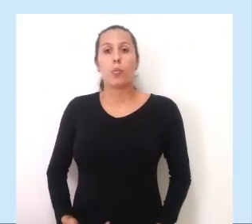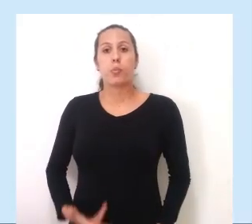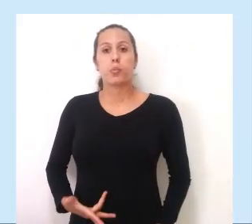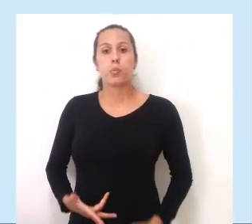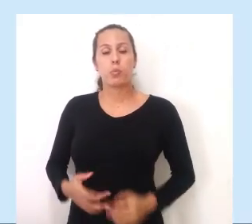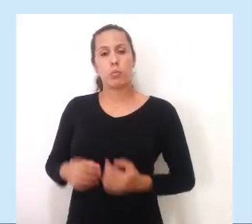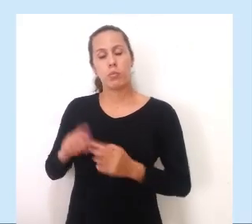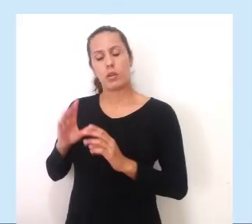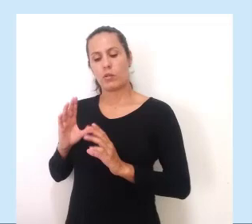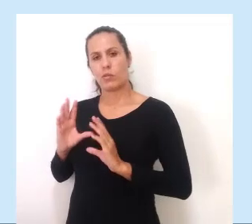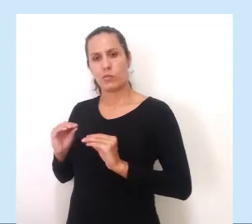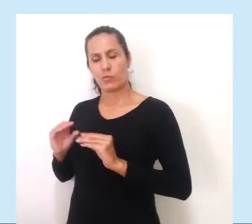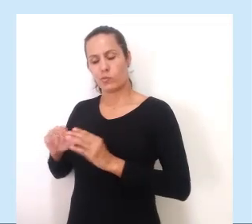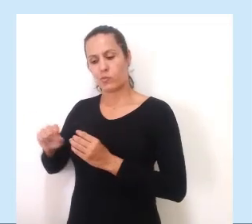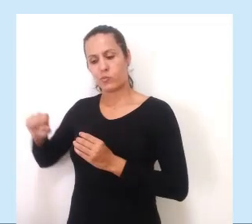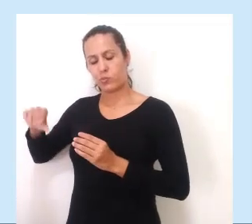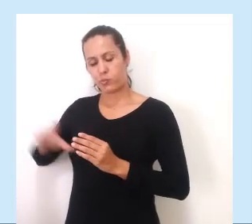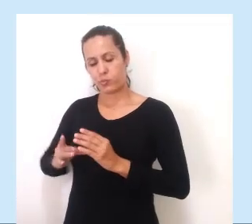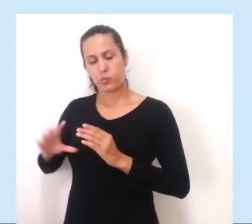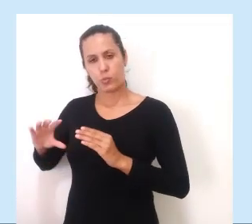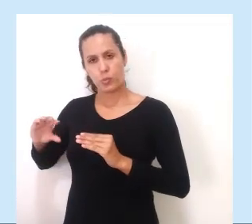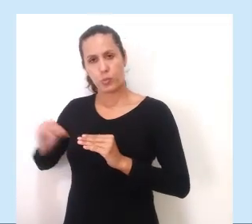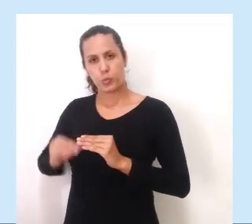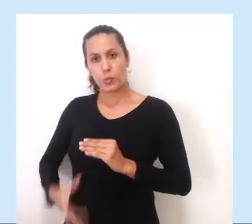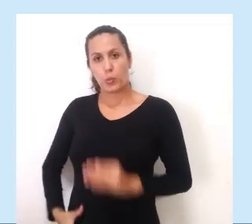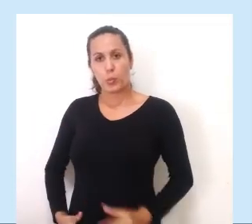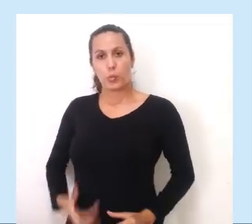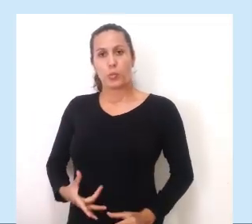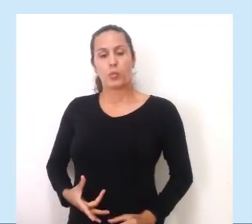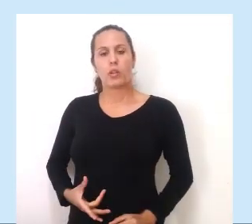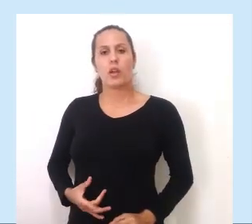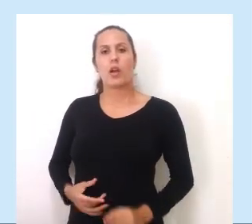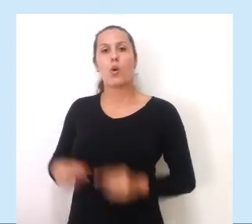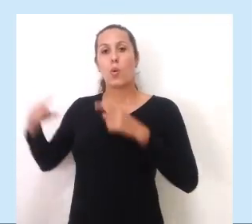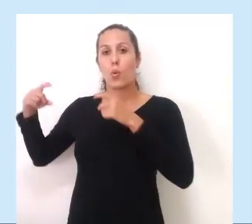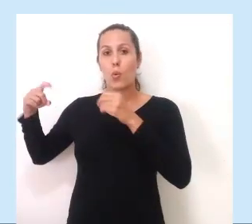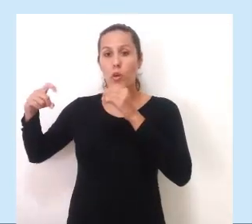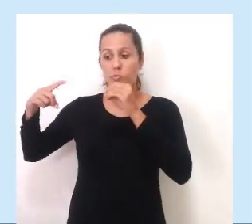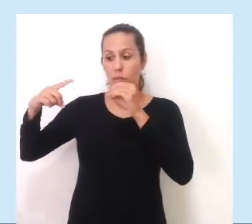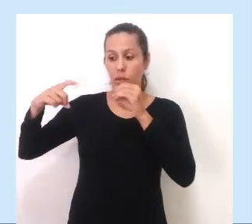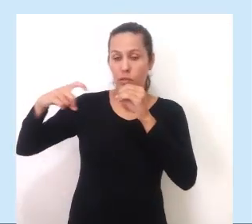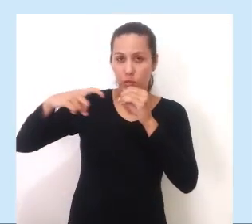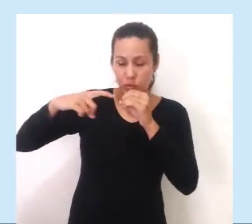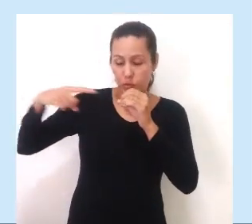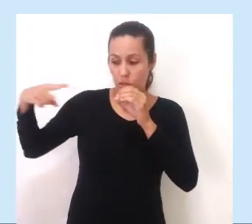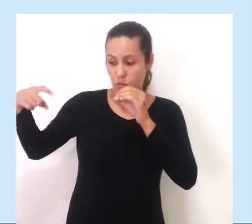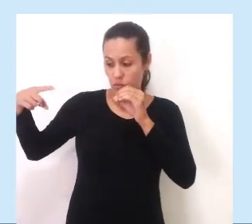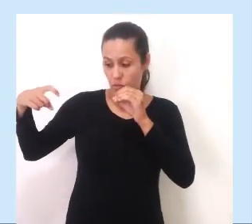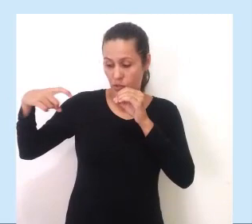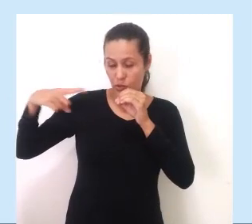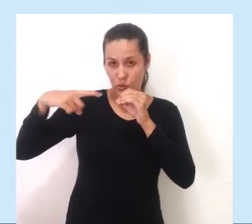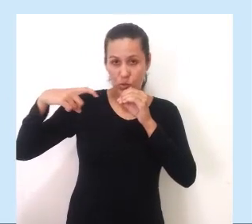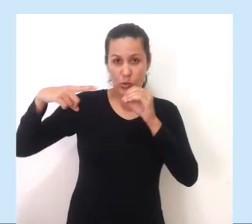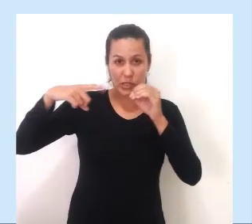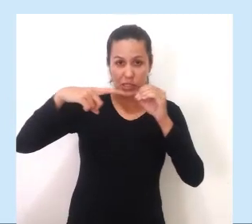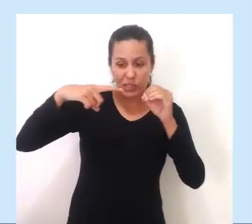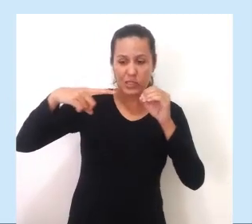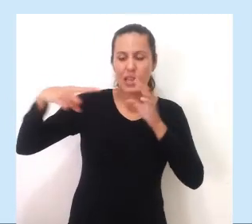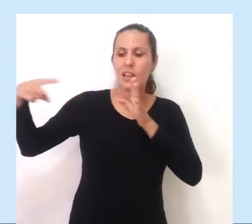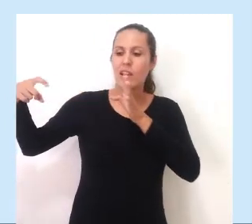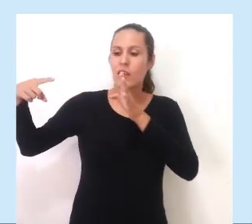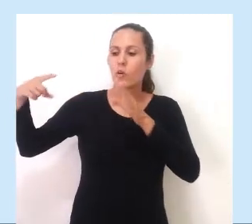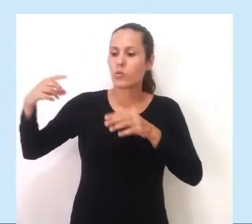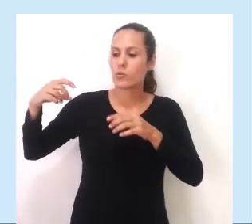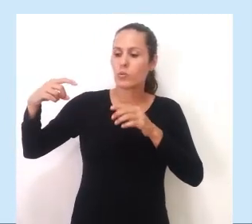barreira? Porque a partir do momento que eu coloco espermicida na vagina, o espermatozoide já morre